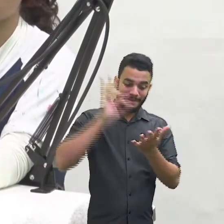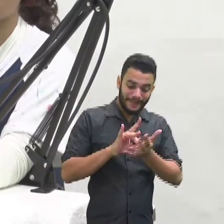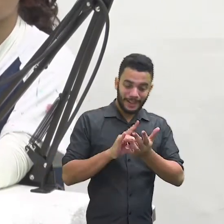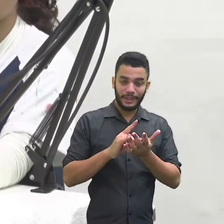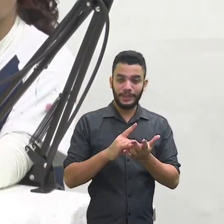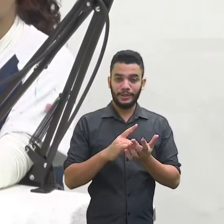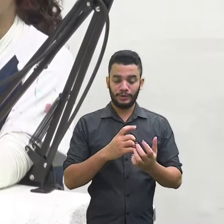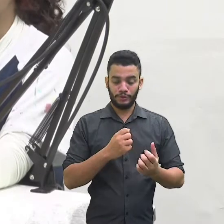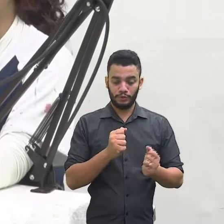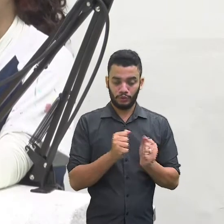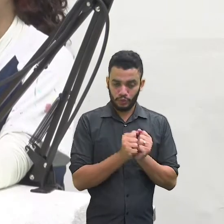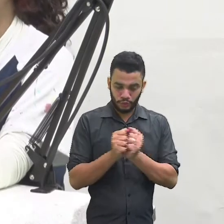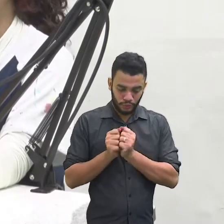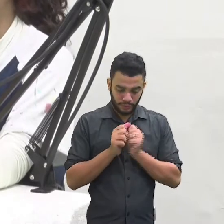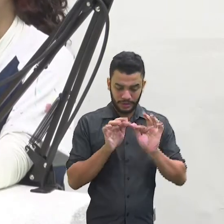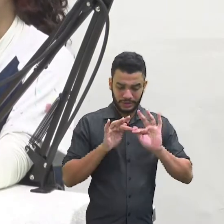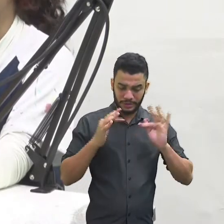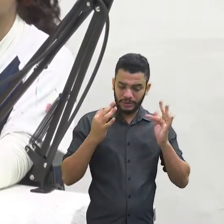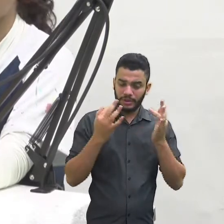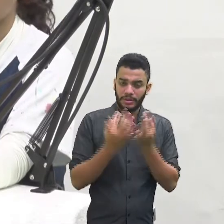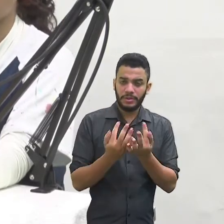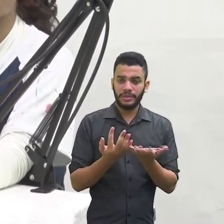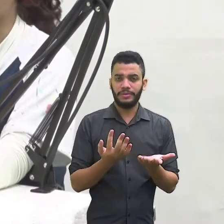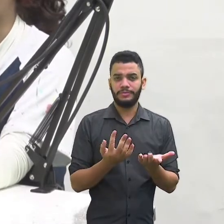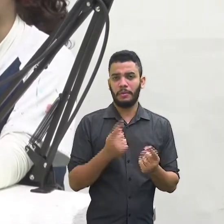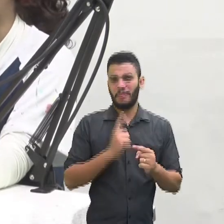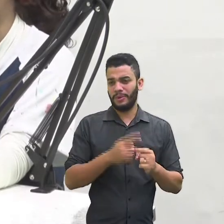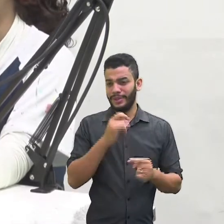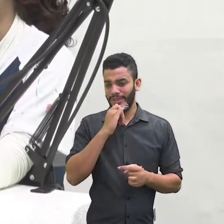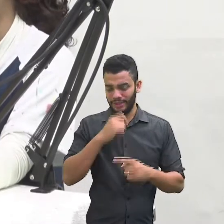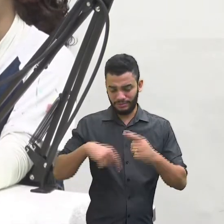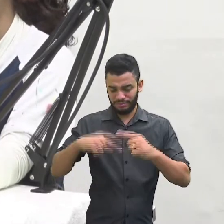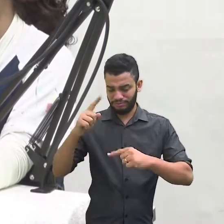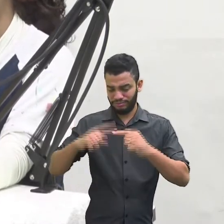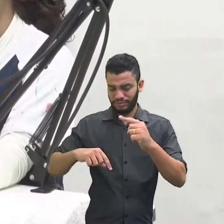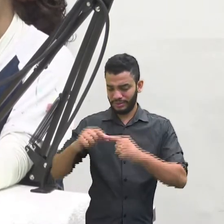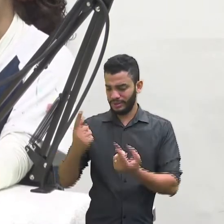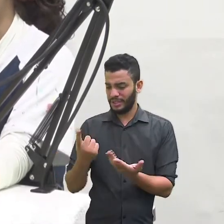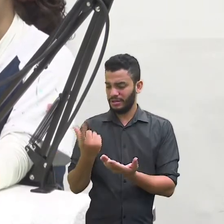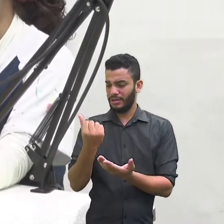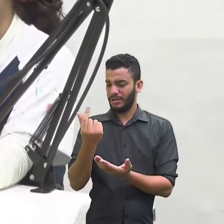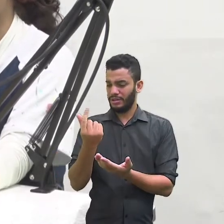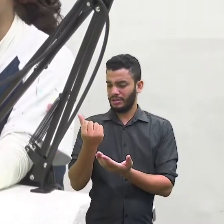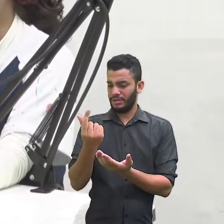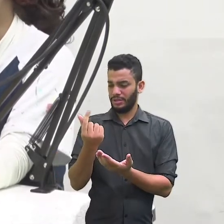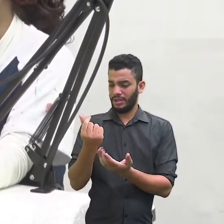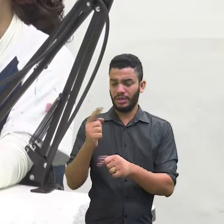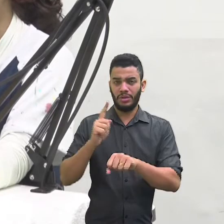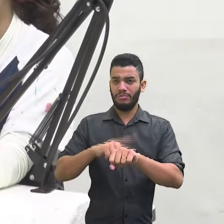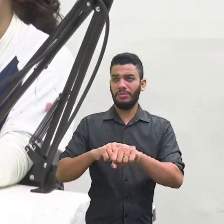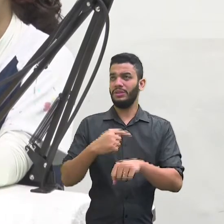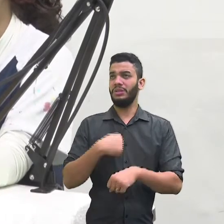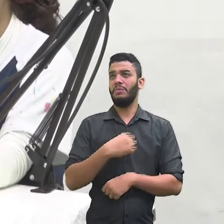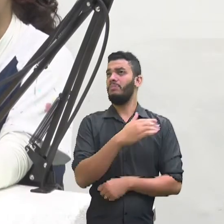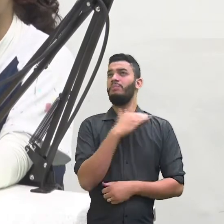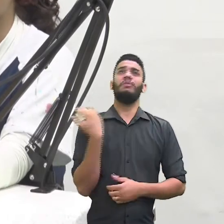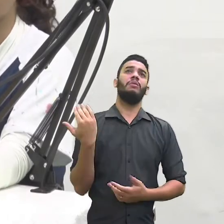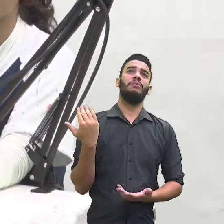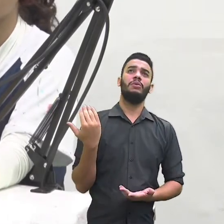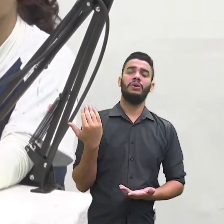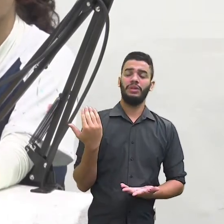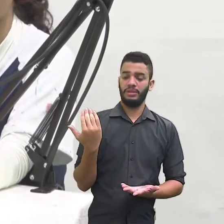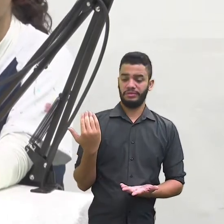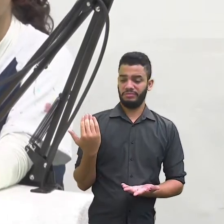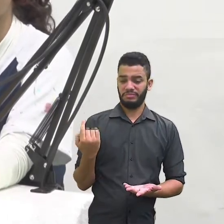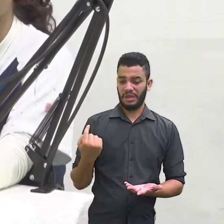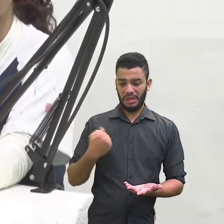materiais. Sim. Bens materiais são passageiros, porque você pega o dinheiro hoje e com uma coisa que você compra